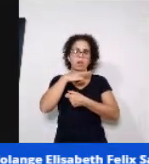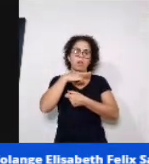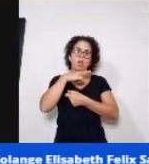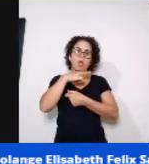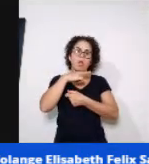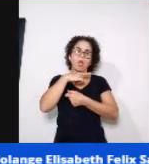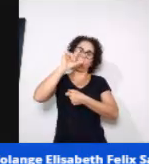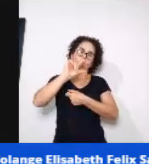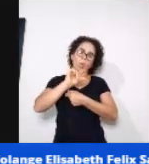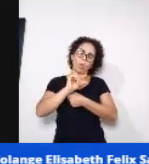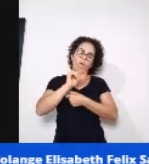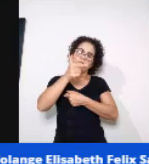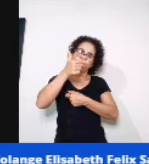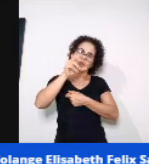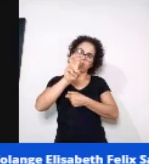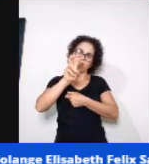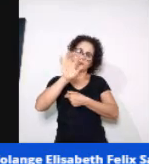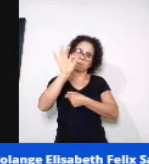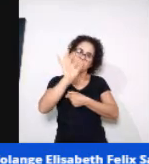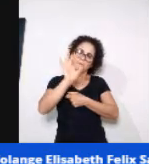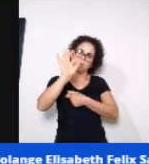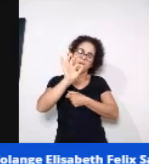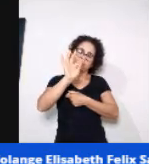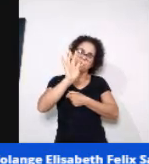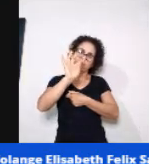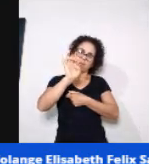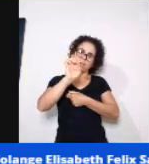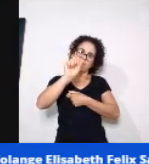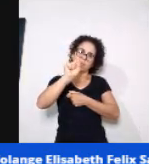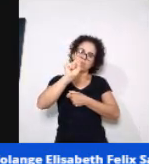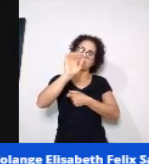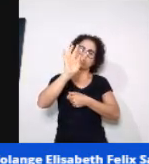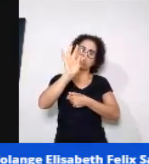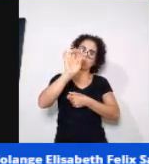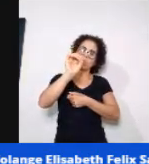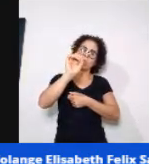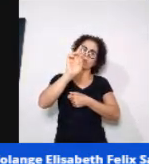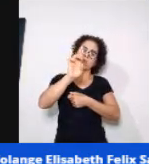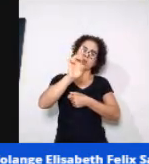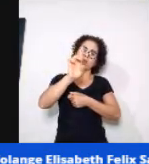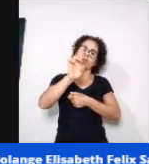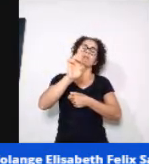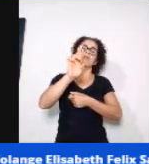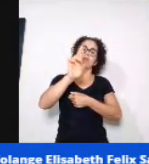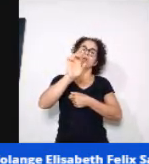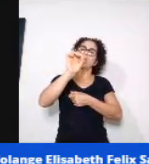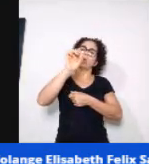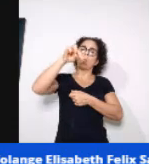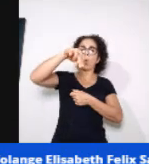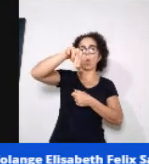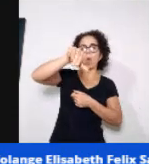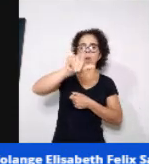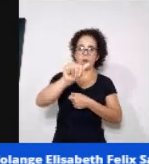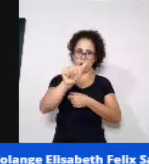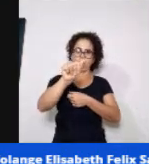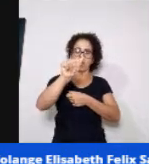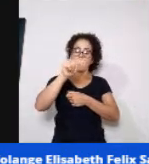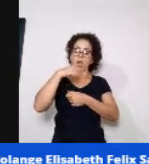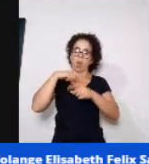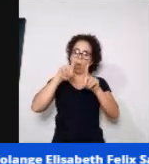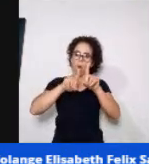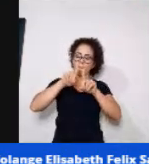de 25% de testosterona, do hormônio da testosterona. E eu aumento outros hormônios,